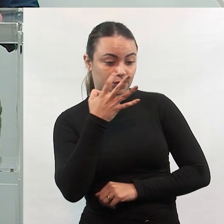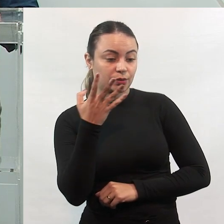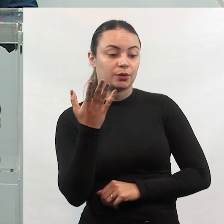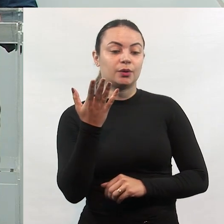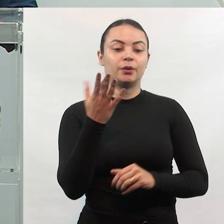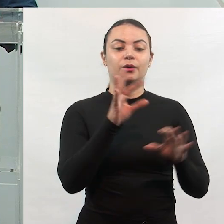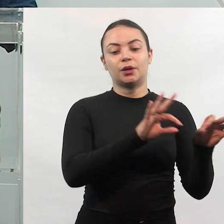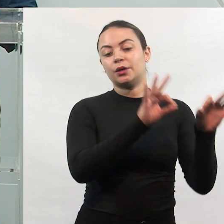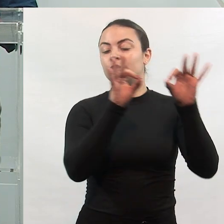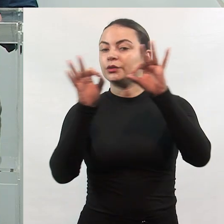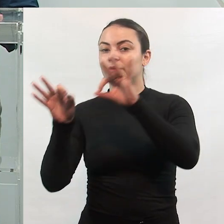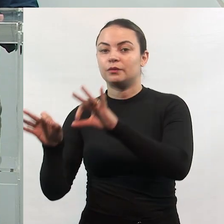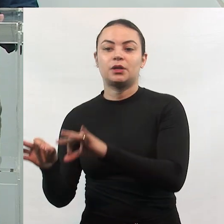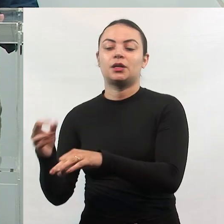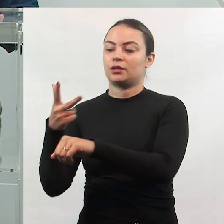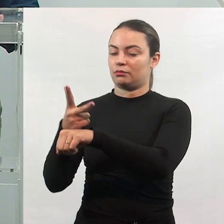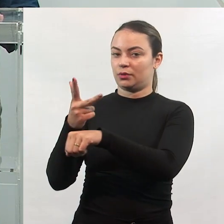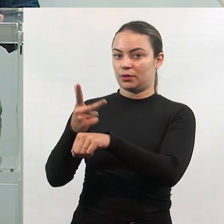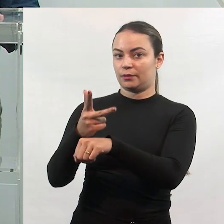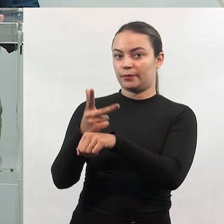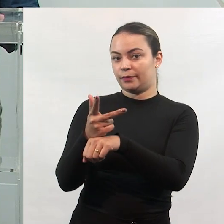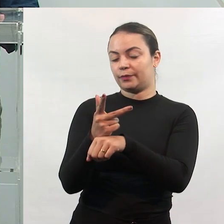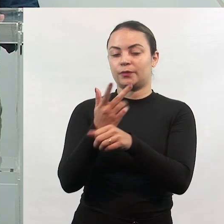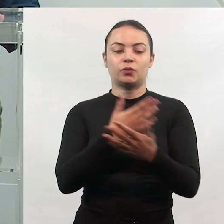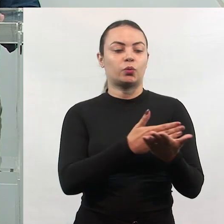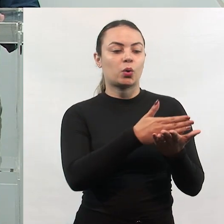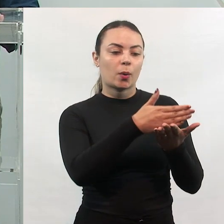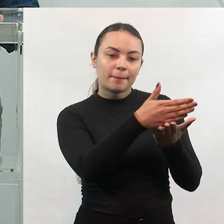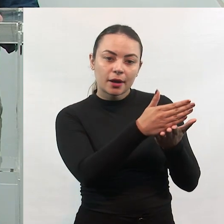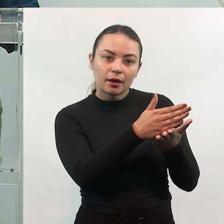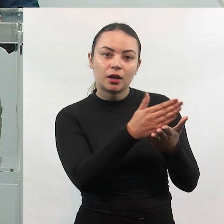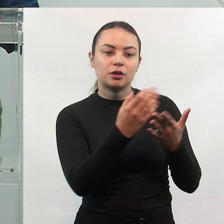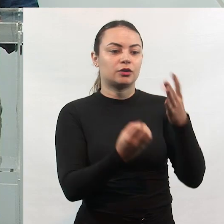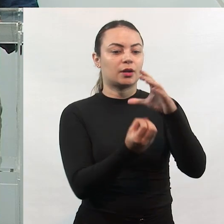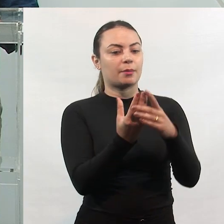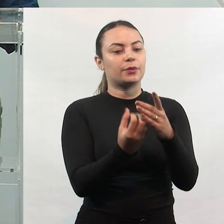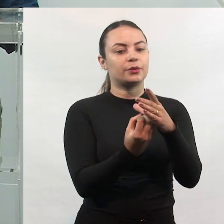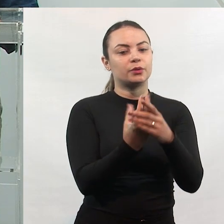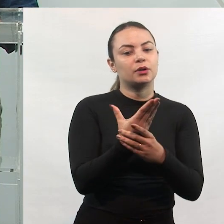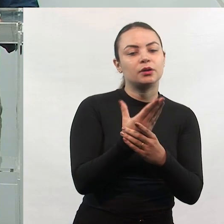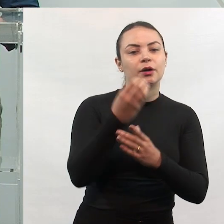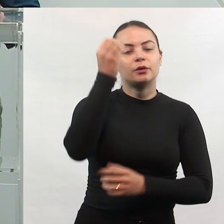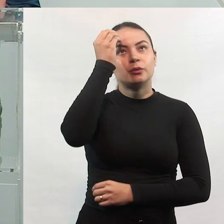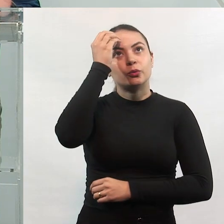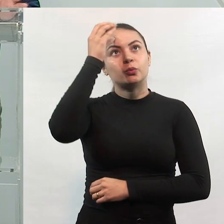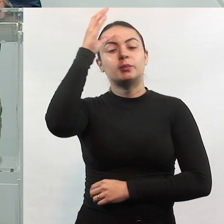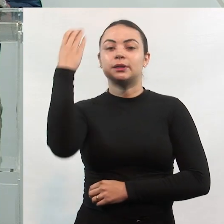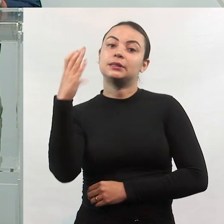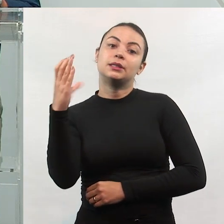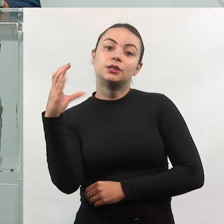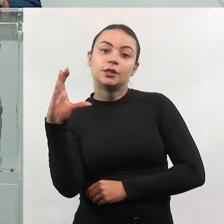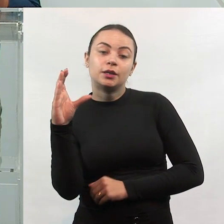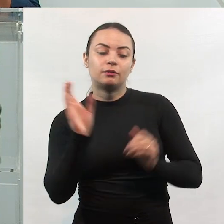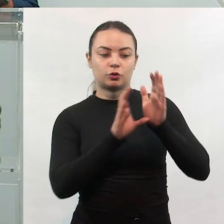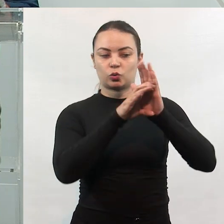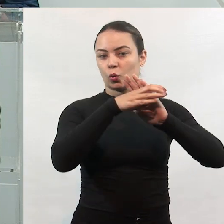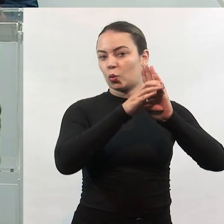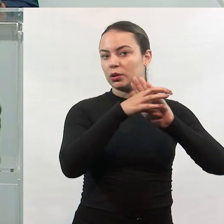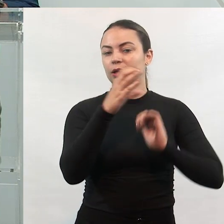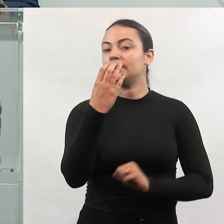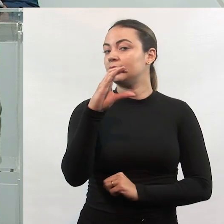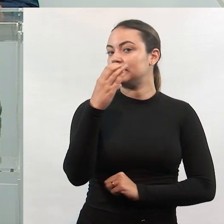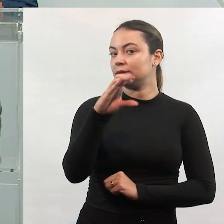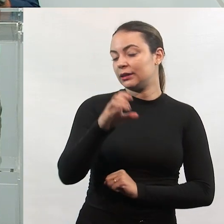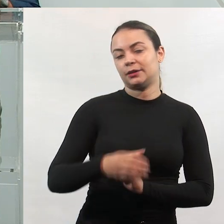portfólio inicial a respeito de cientificidade, né, e da produção de conhecimento científico, e chegou a hora da gente colocar um pouco a mão